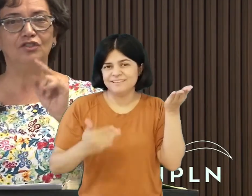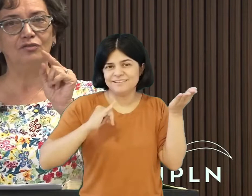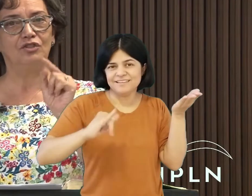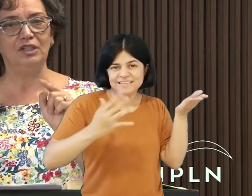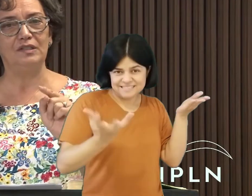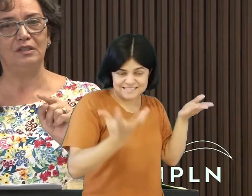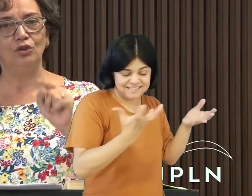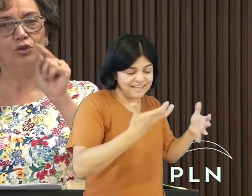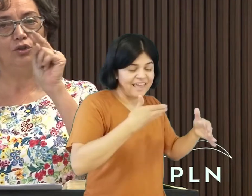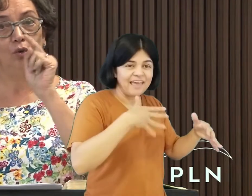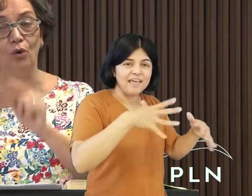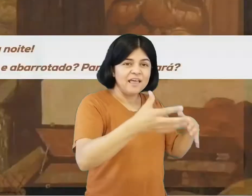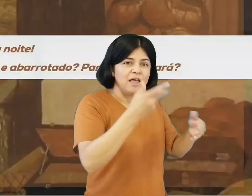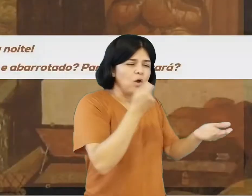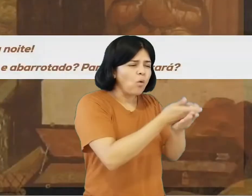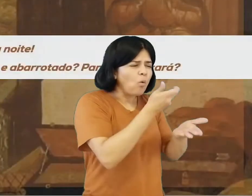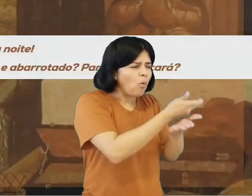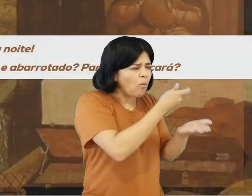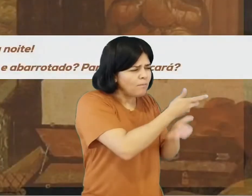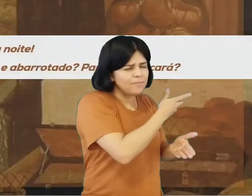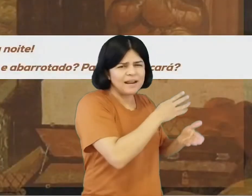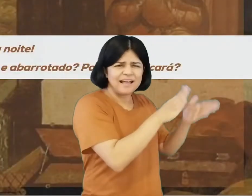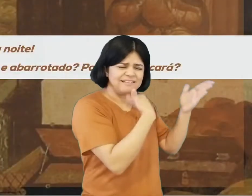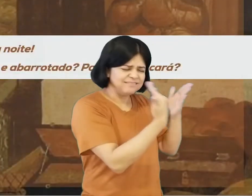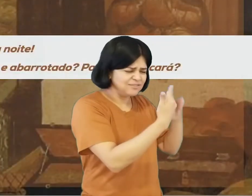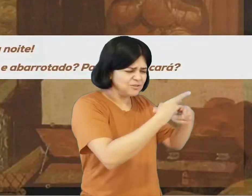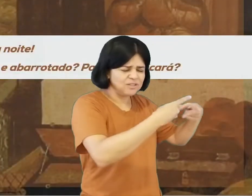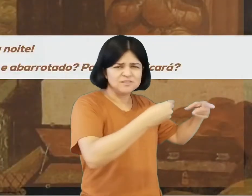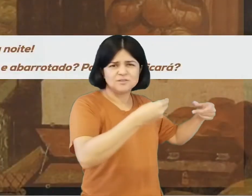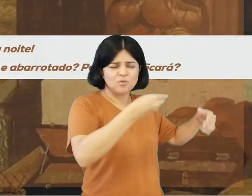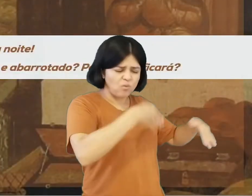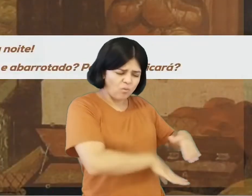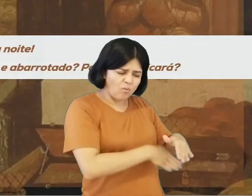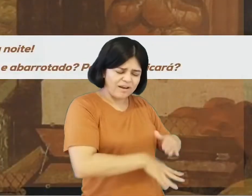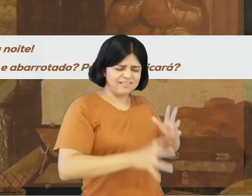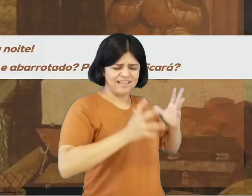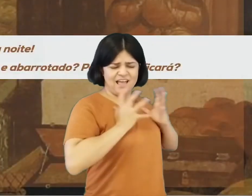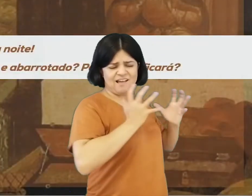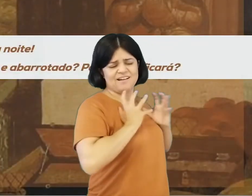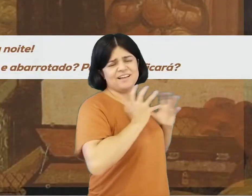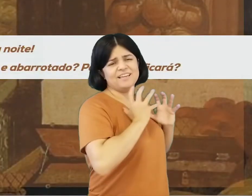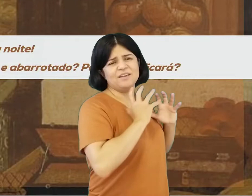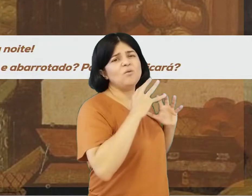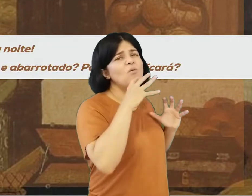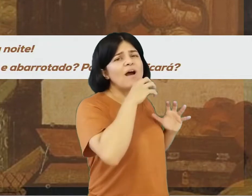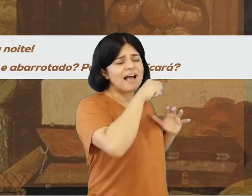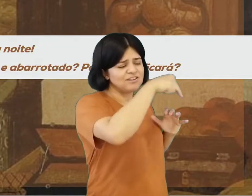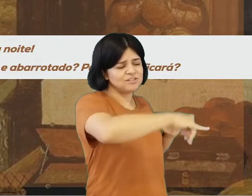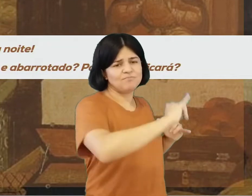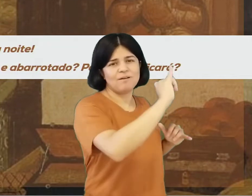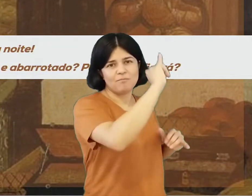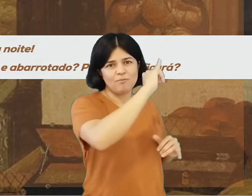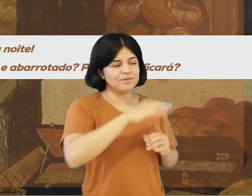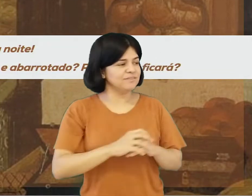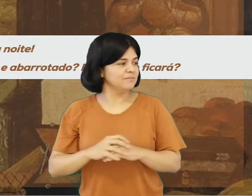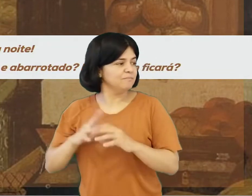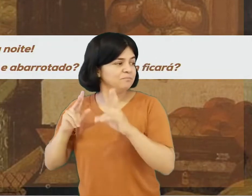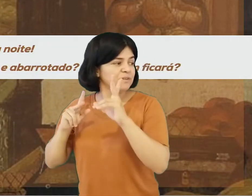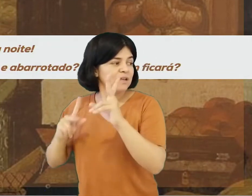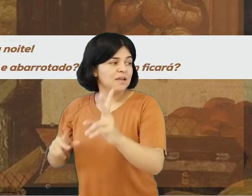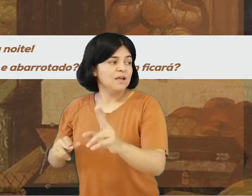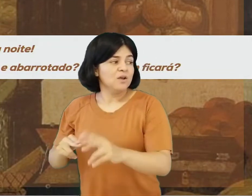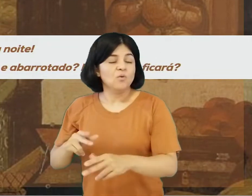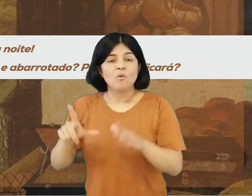onde Jesus disse: tolo, você vai morrer essa noite. E o seu celeiro grande